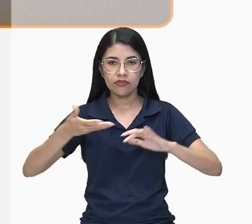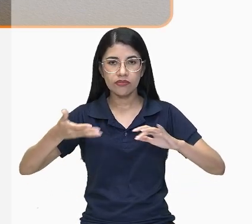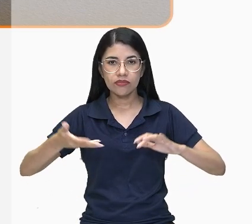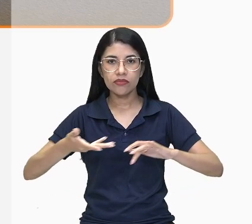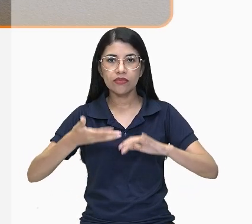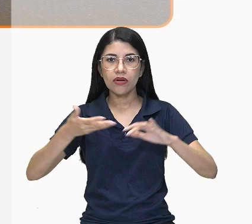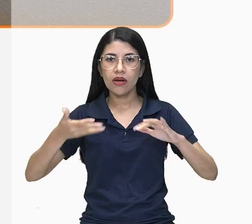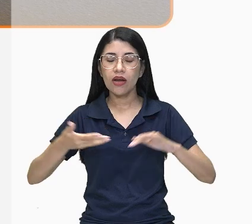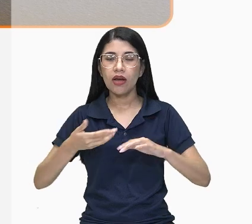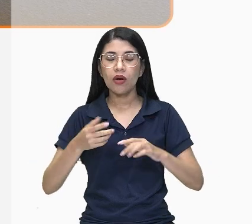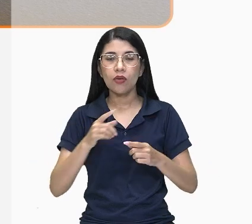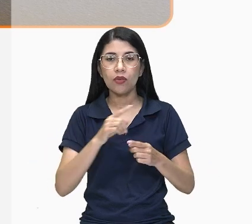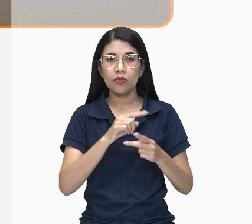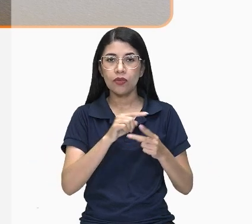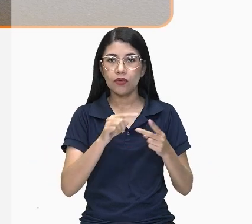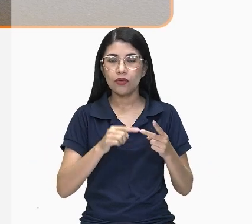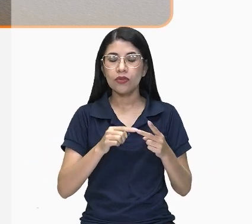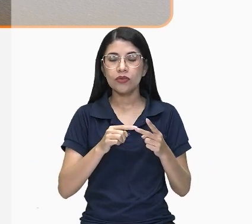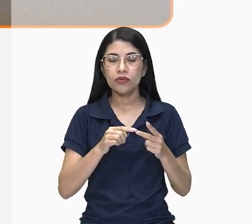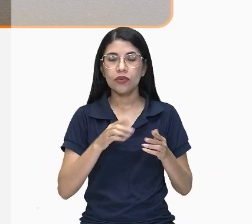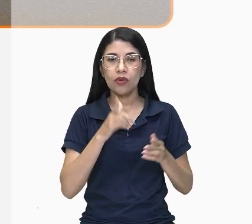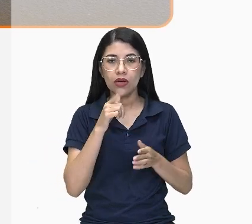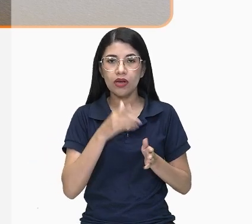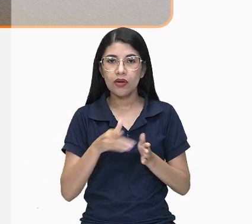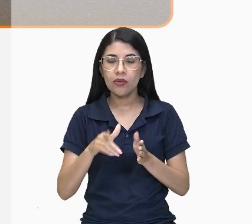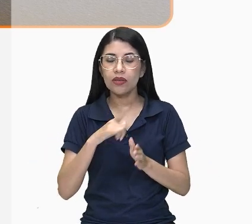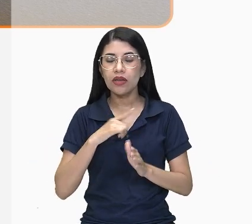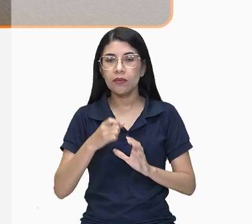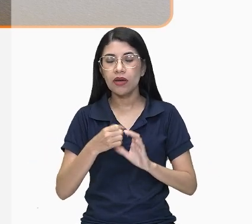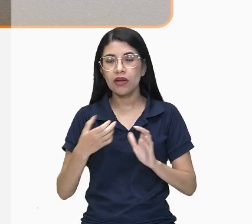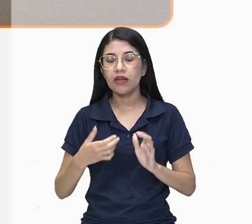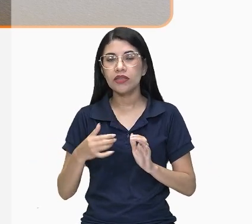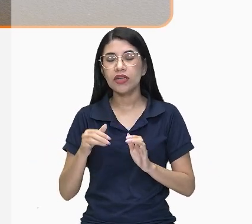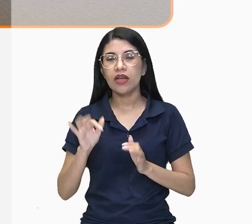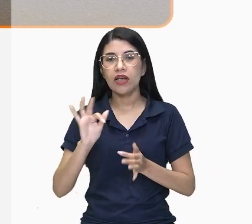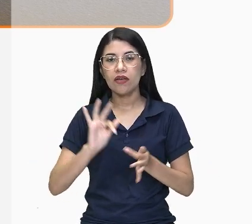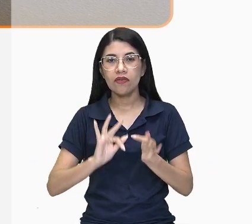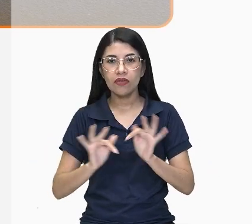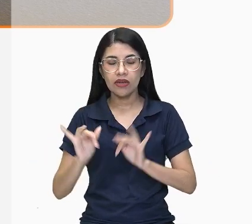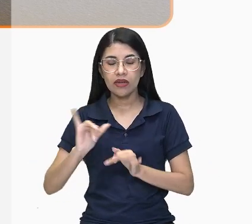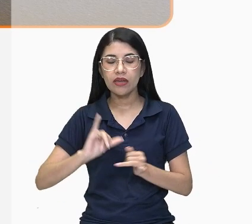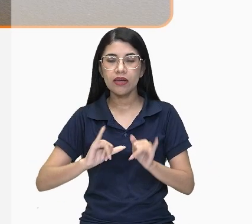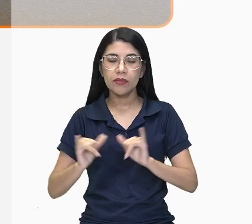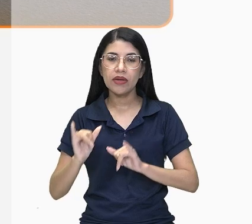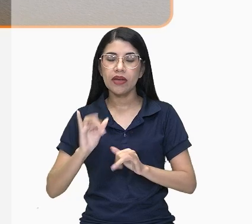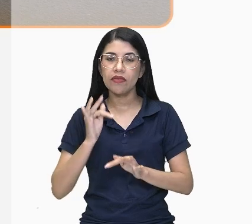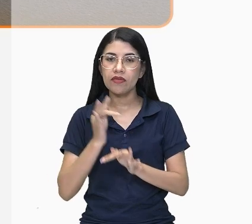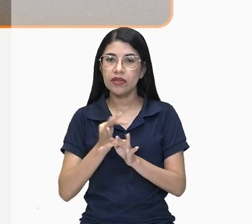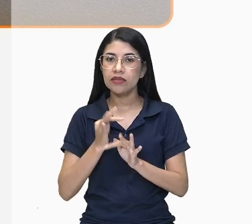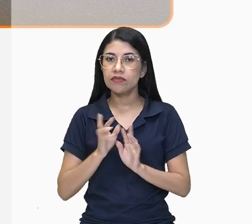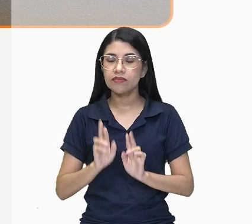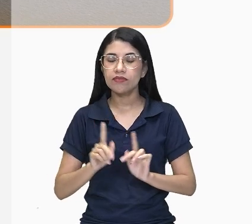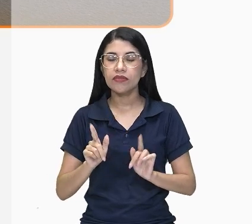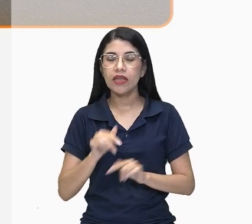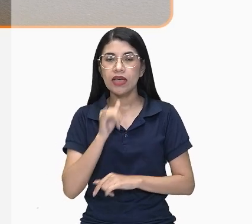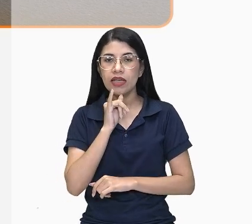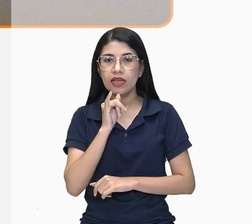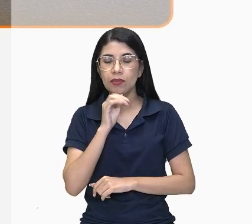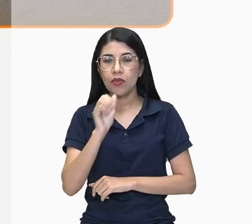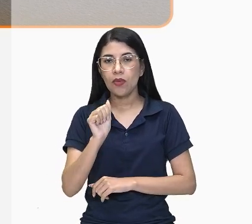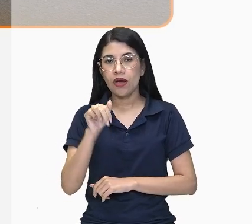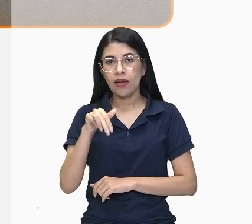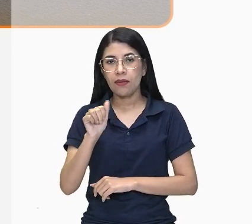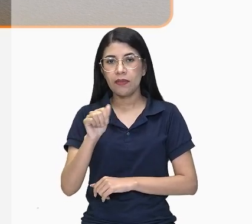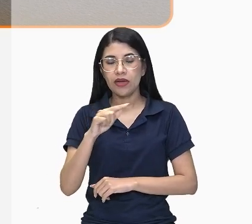Rio Solimões, eles têm propriedades físico-químicas diferentes. O Rio Amazonas, por exemplo,